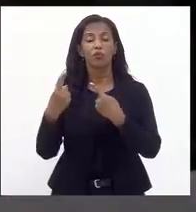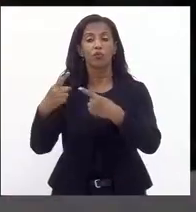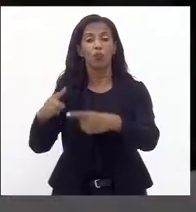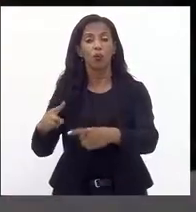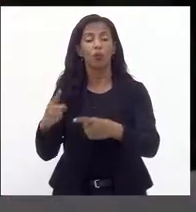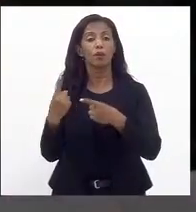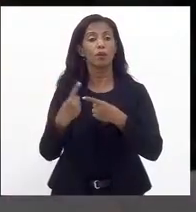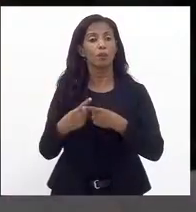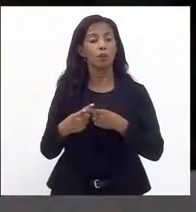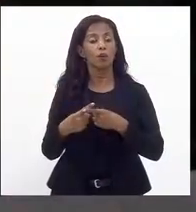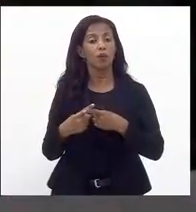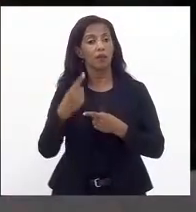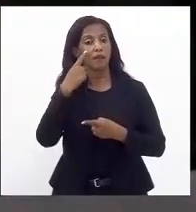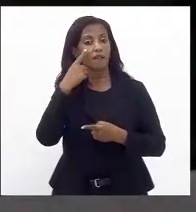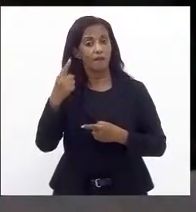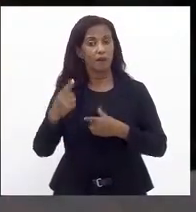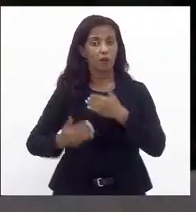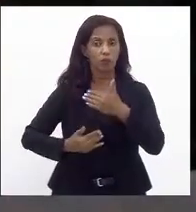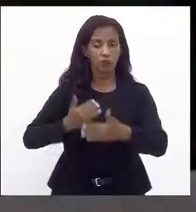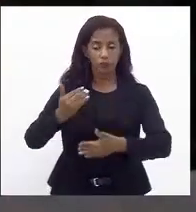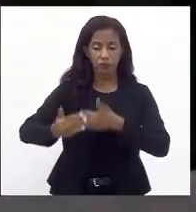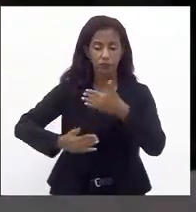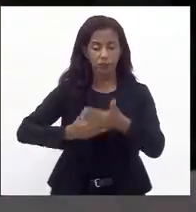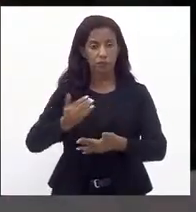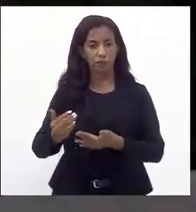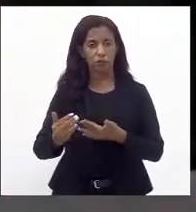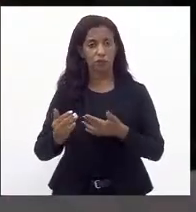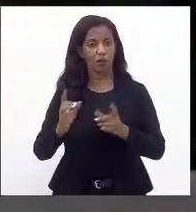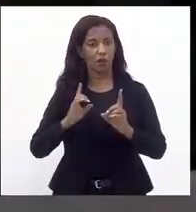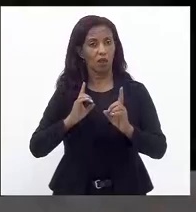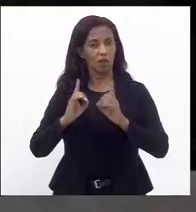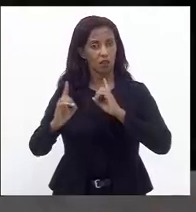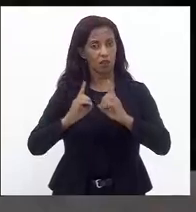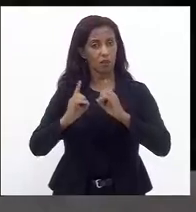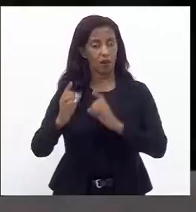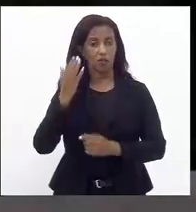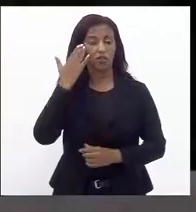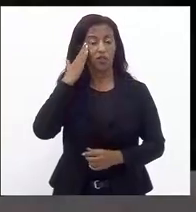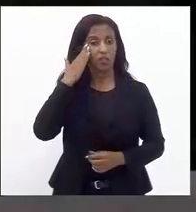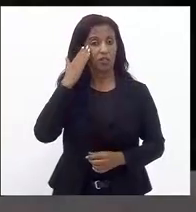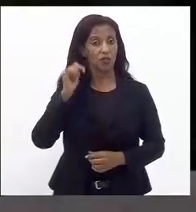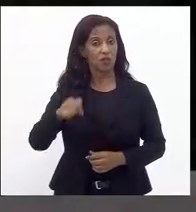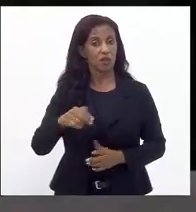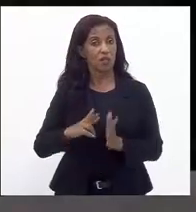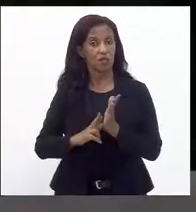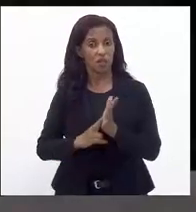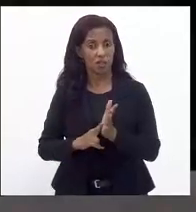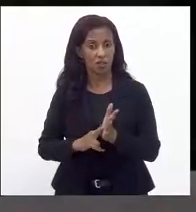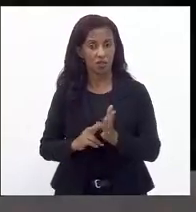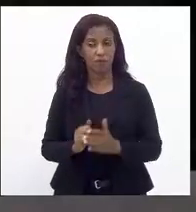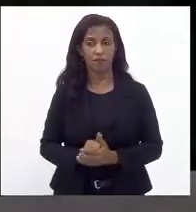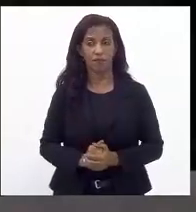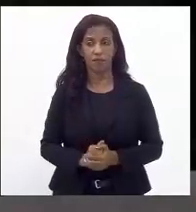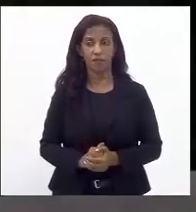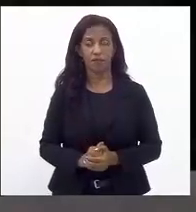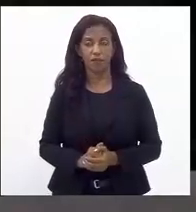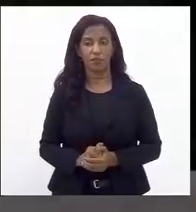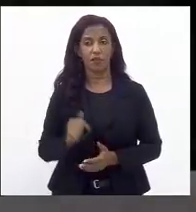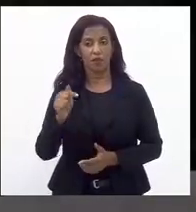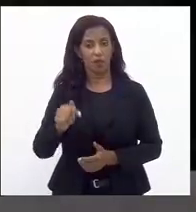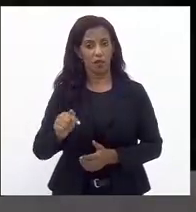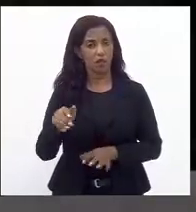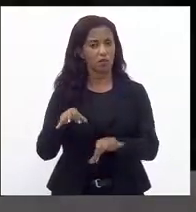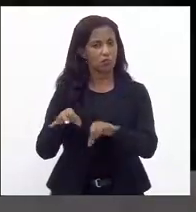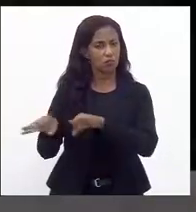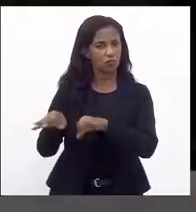porque apontamos ao longo de vários debates que entendíamos que esse regime que